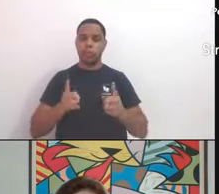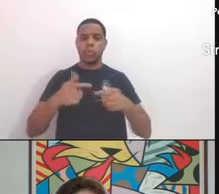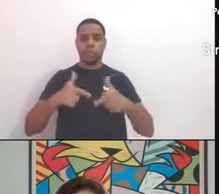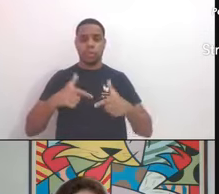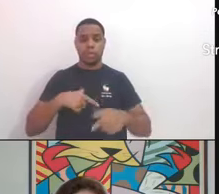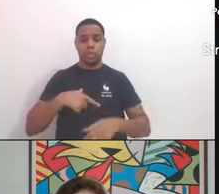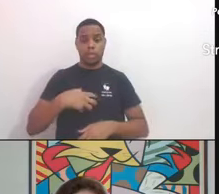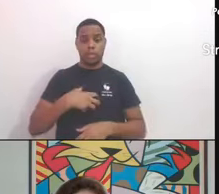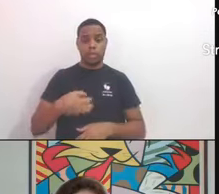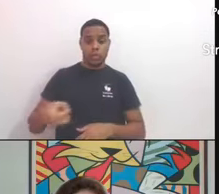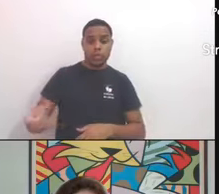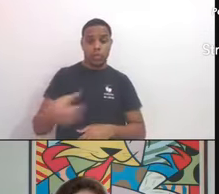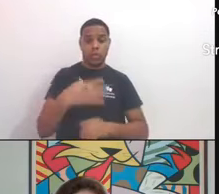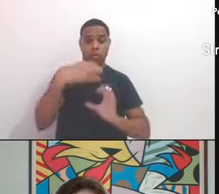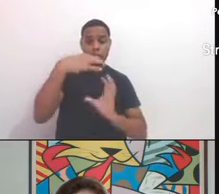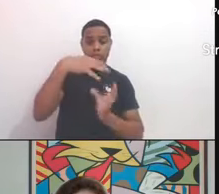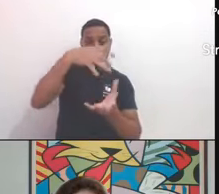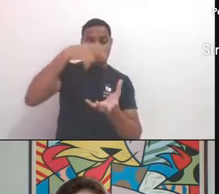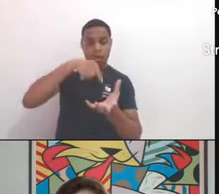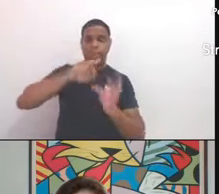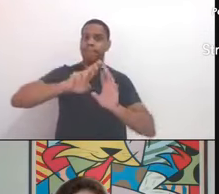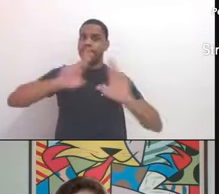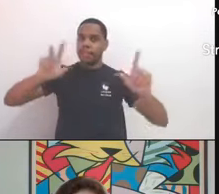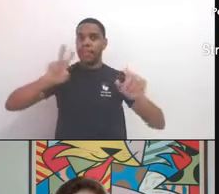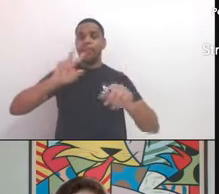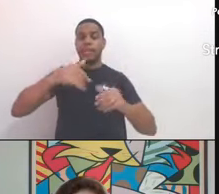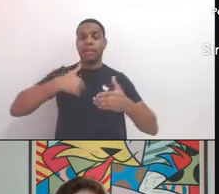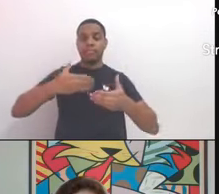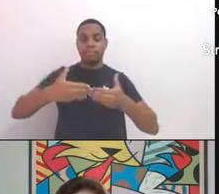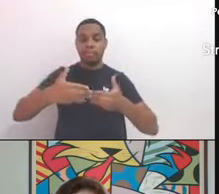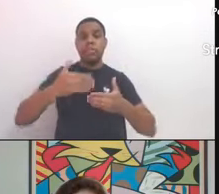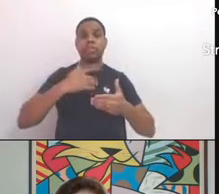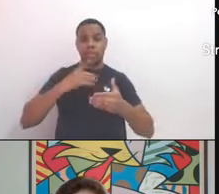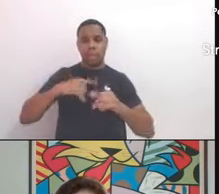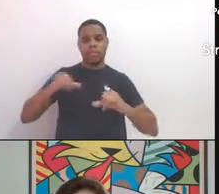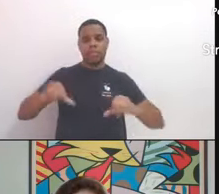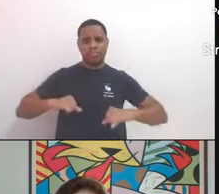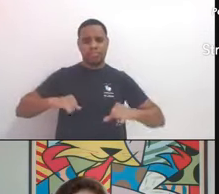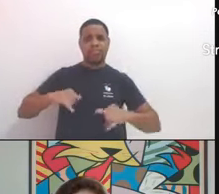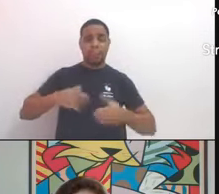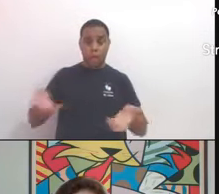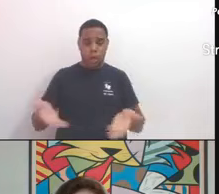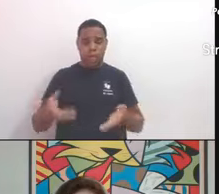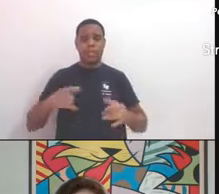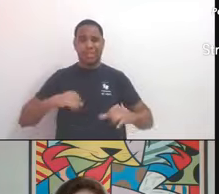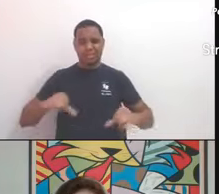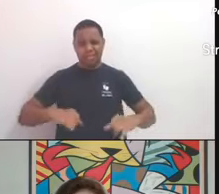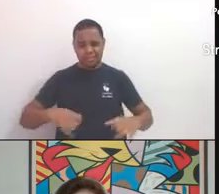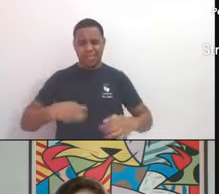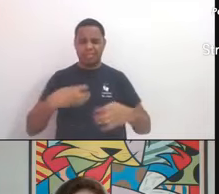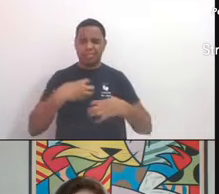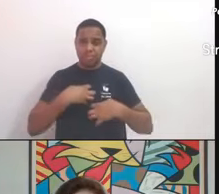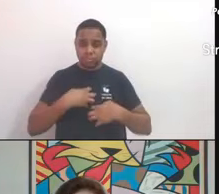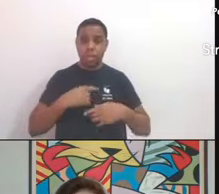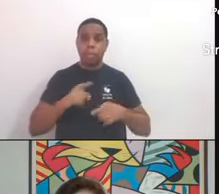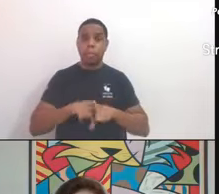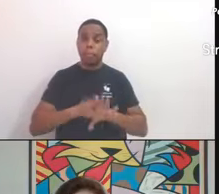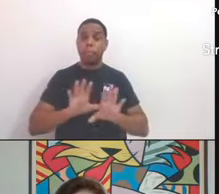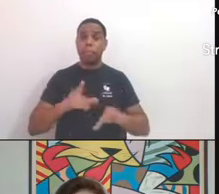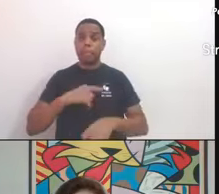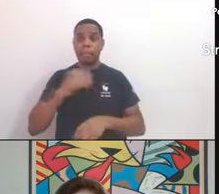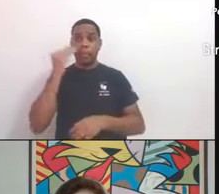novo mundo que está vindo pela frente, com todo o sofrimento que nós sofremos agora, mas, ao mesmo tempo, com as oportunidades